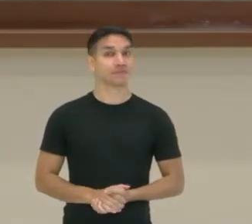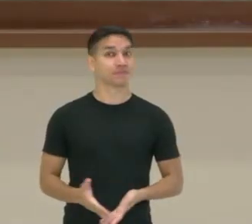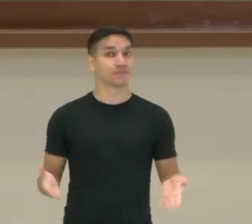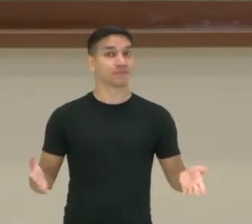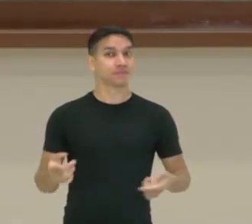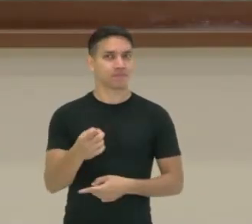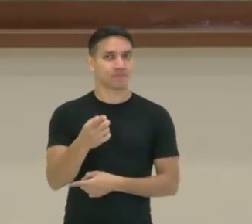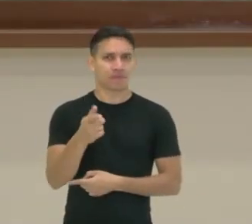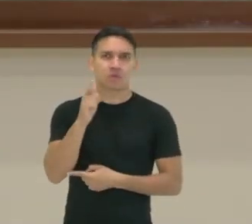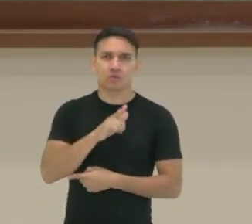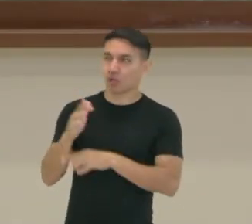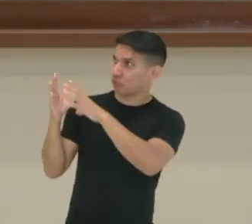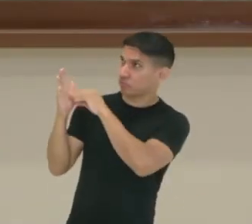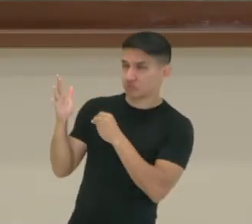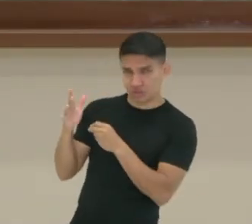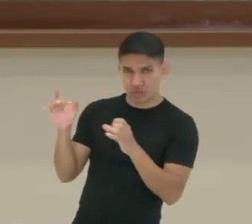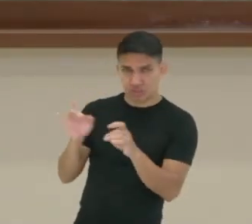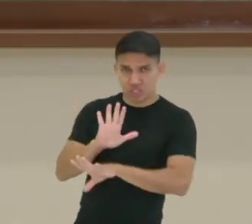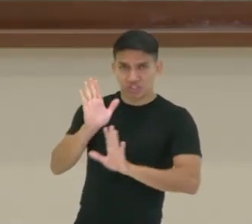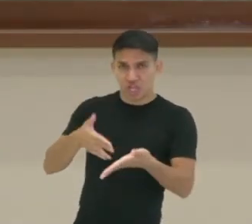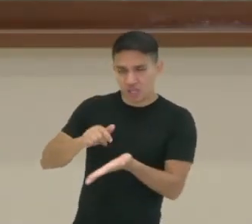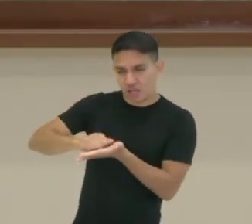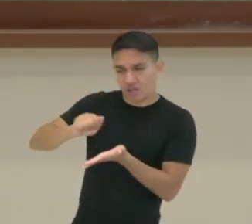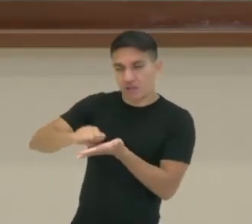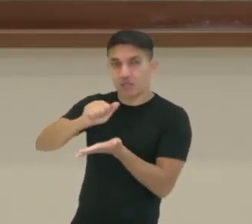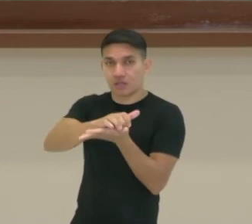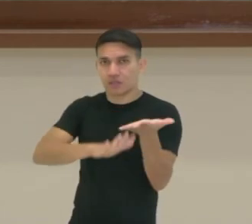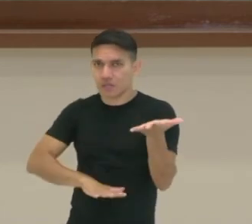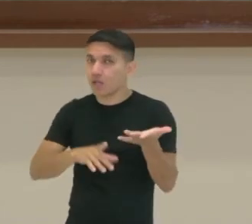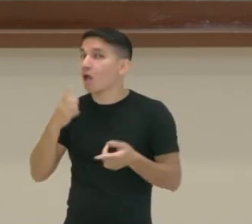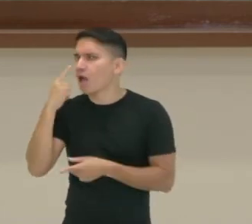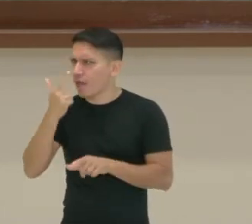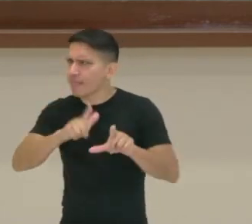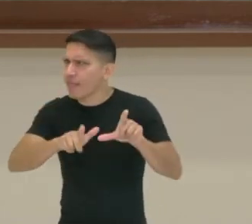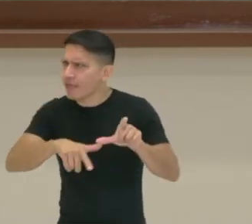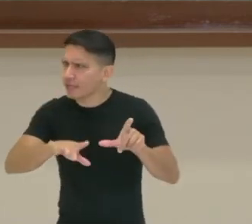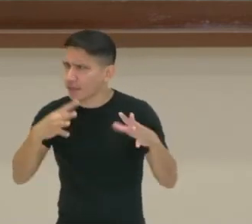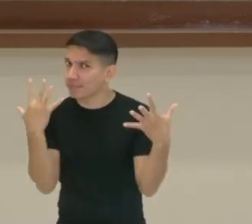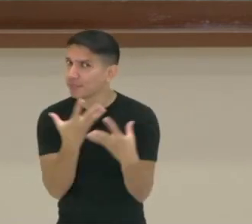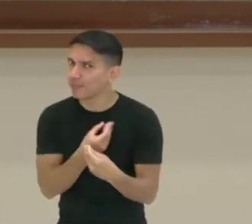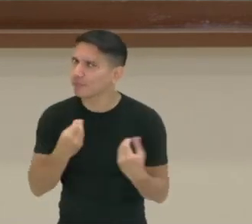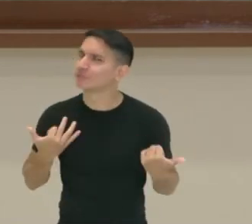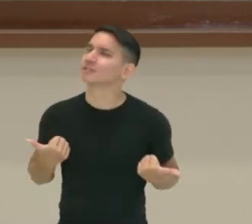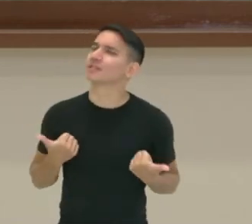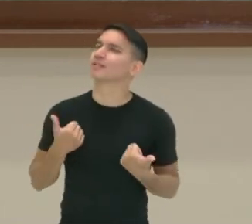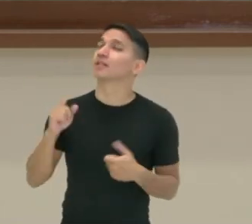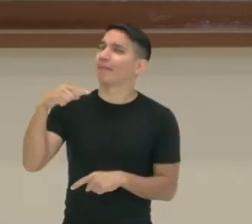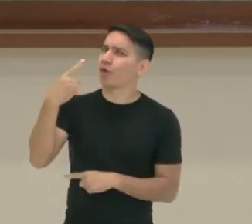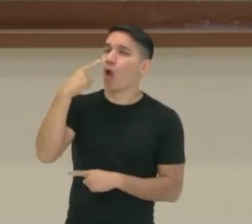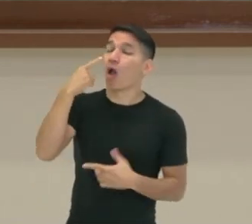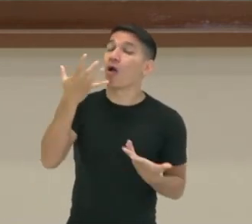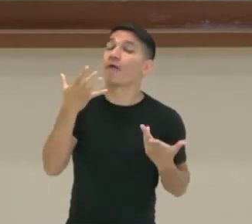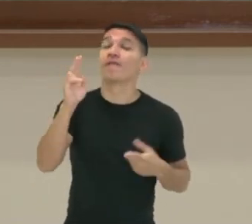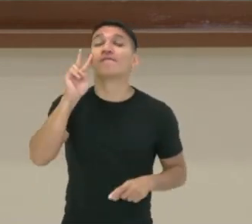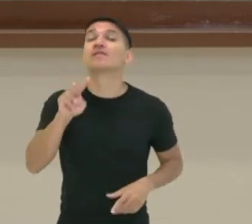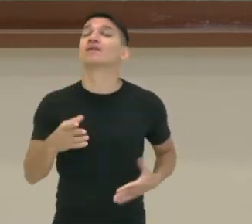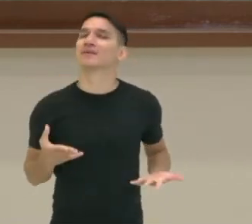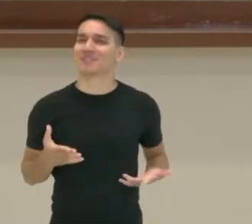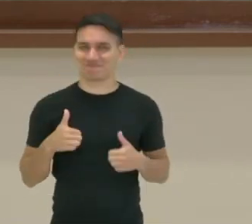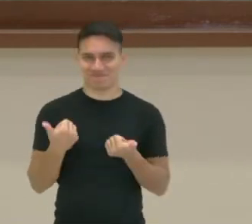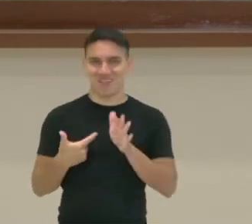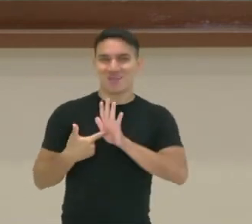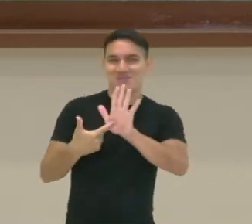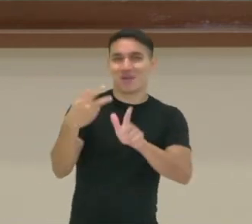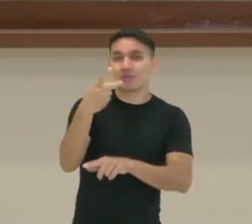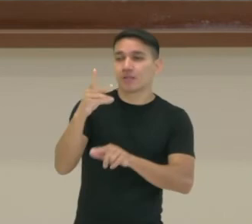E aí, copiou no seu caderno essa atividade? E a letra? Bem caprichada? Depois eu quero ver esse caderno. Mostre para os